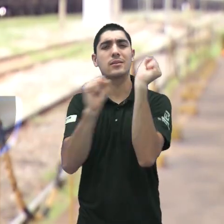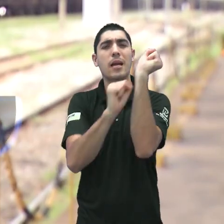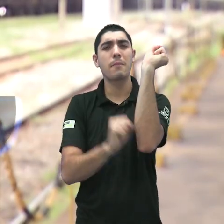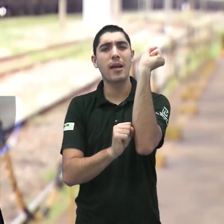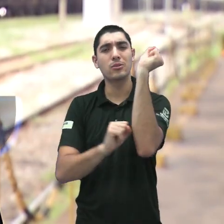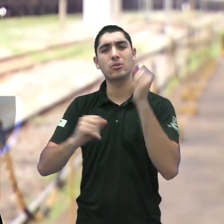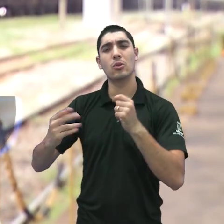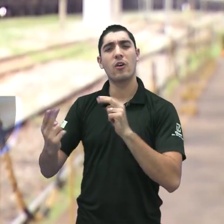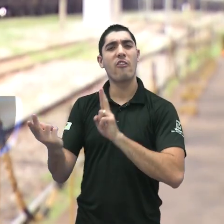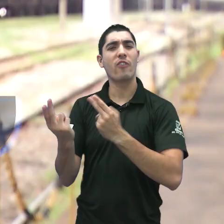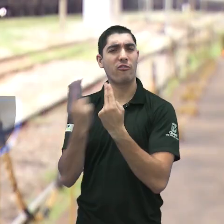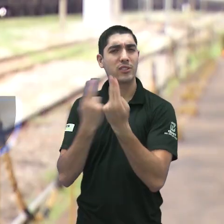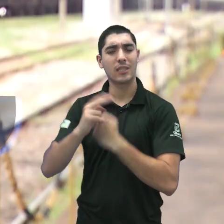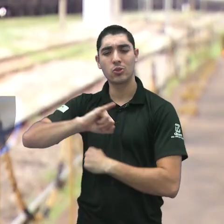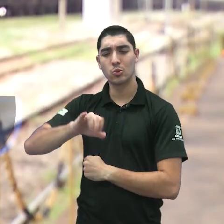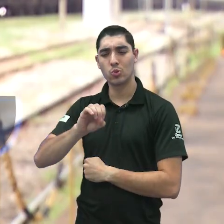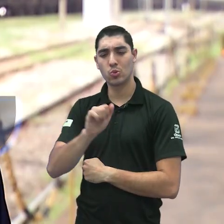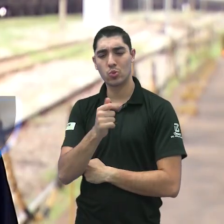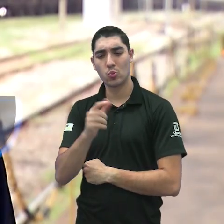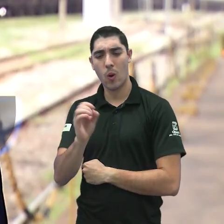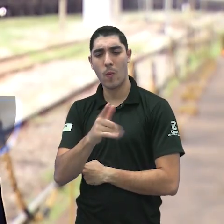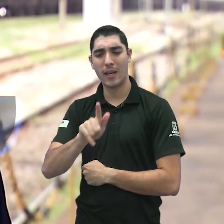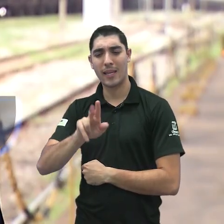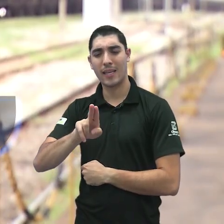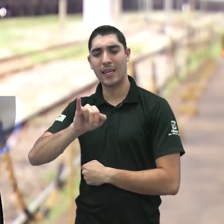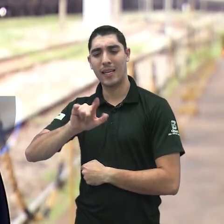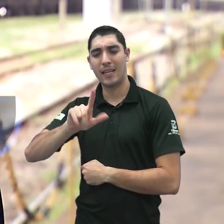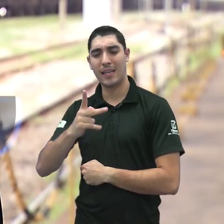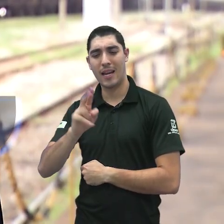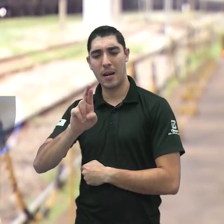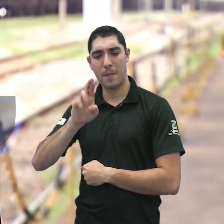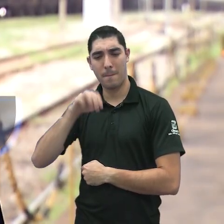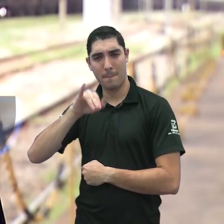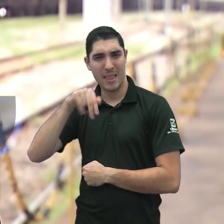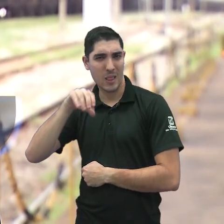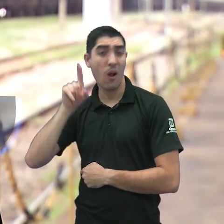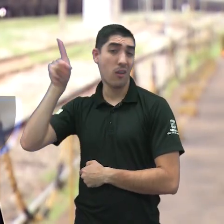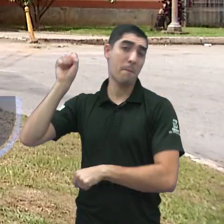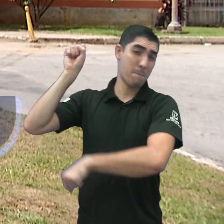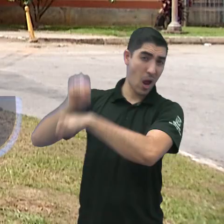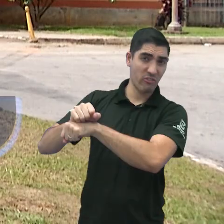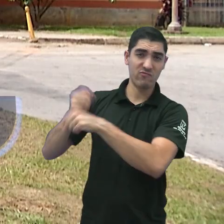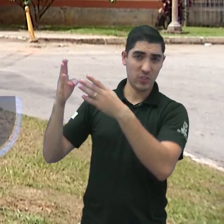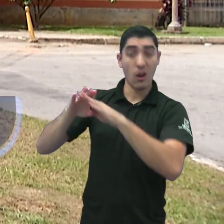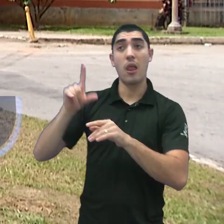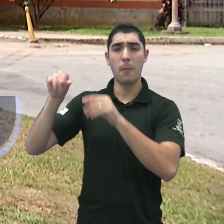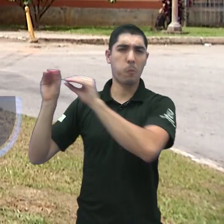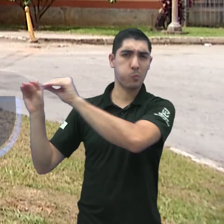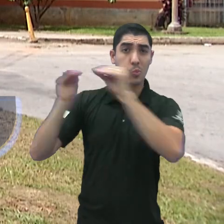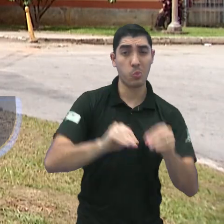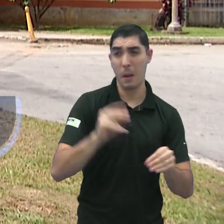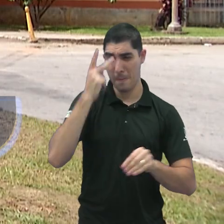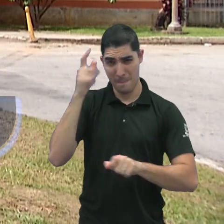a estação central do trem, tinha essa variante. E depois de algum tempo, né, veio para cá. Teve protesto